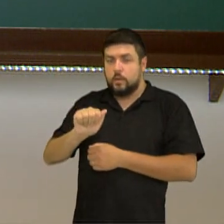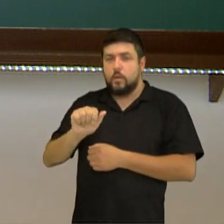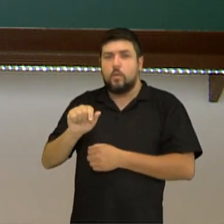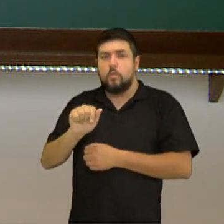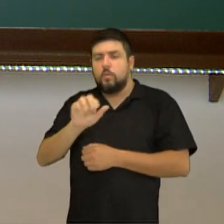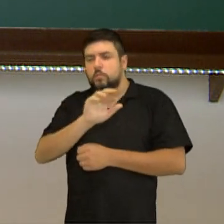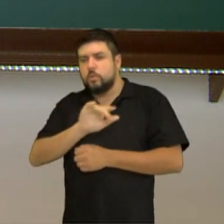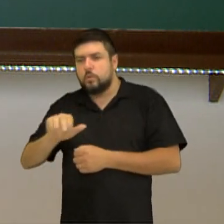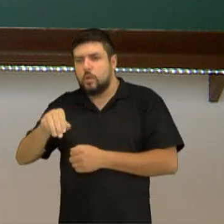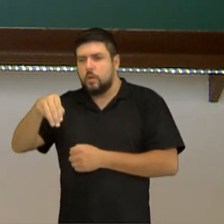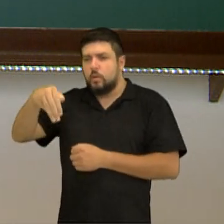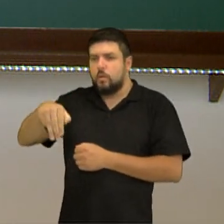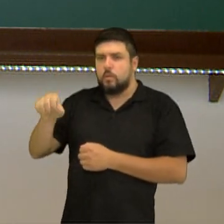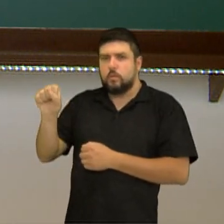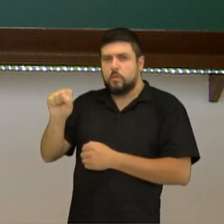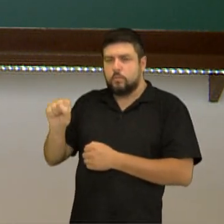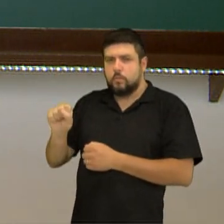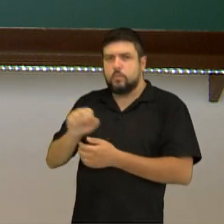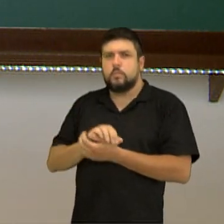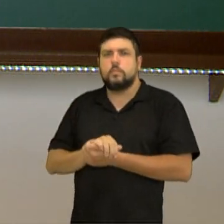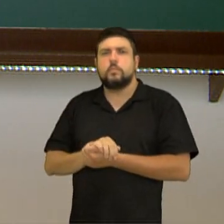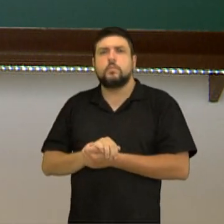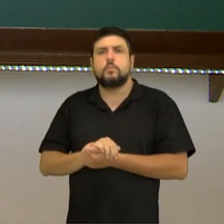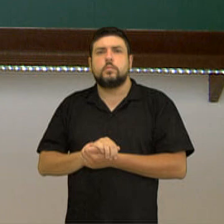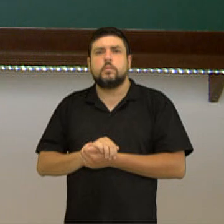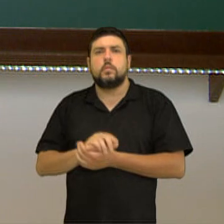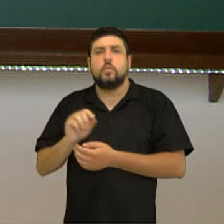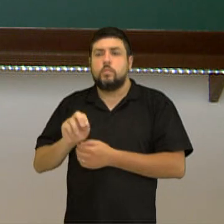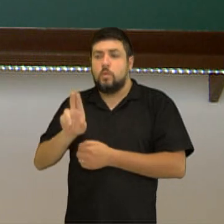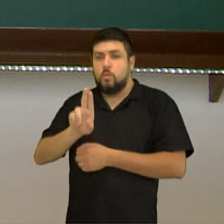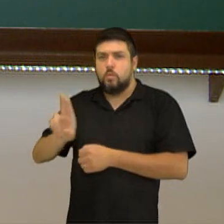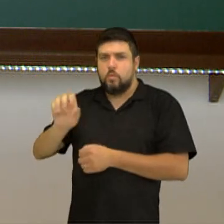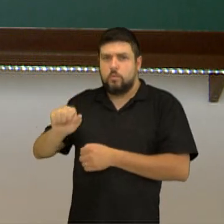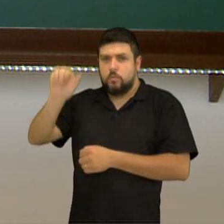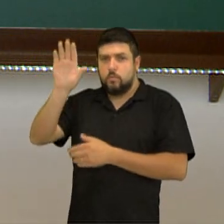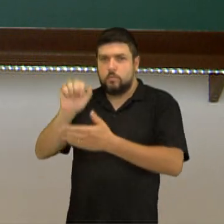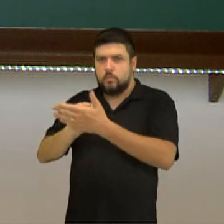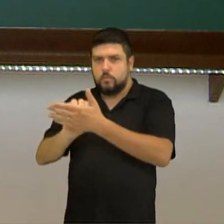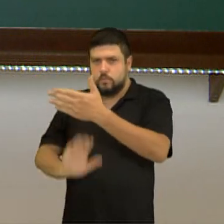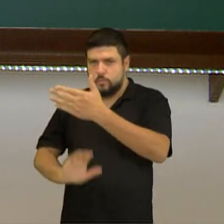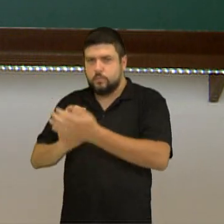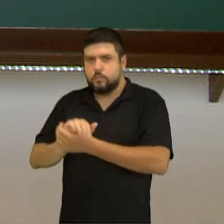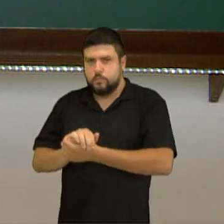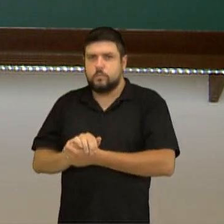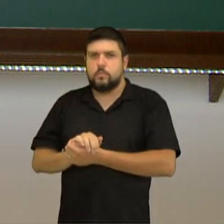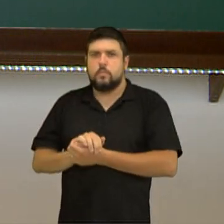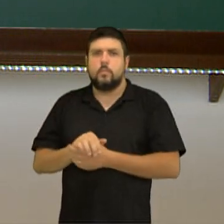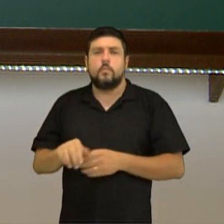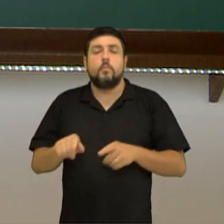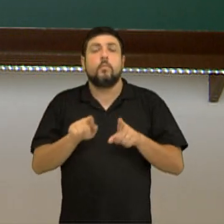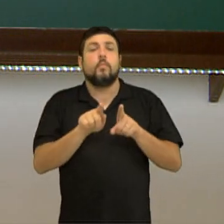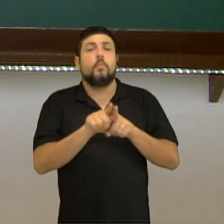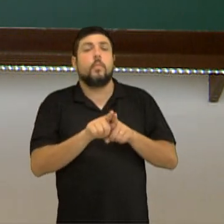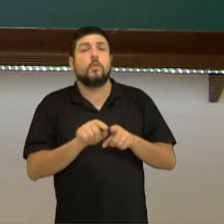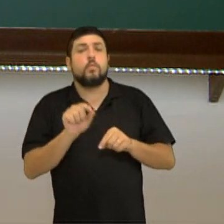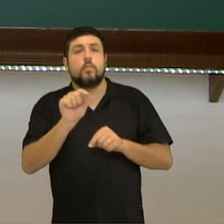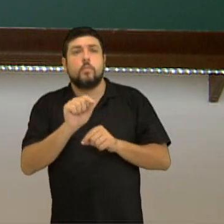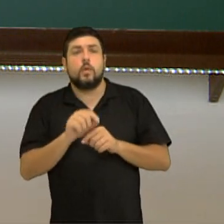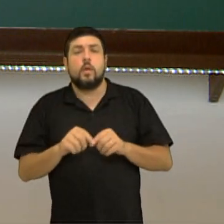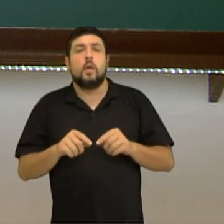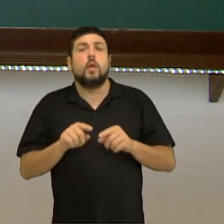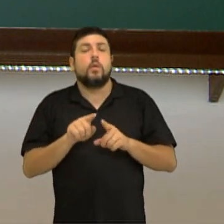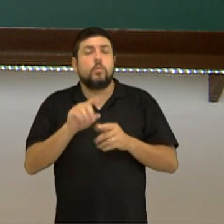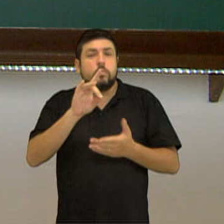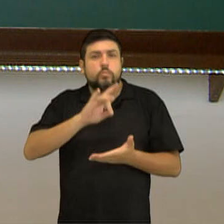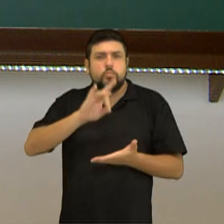ao quadrado. Normalmente esse tipo de unidade que é utilizado nos exercícios, certo? E para isso você tem que ter as unidades oficiais também